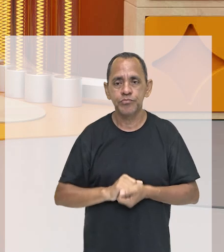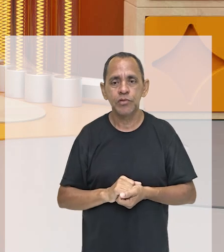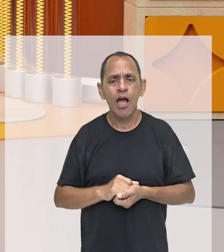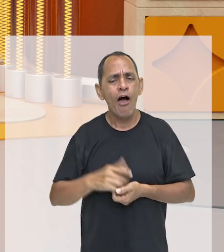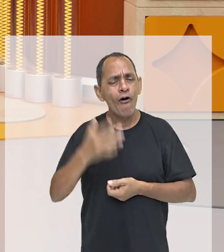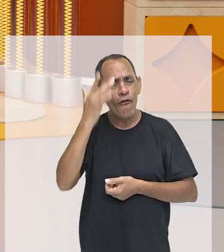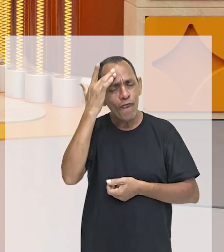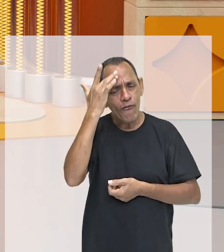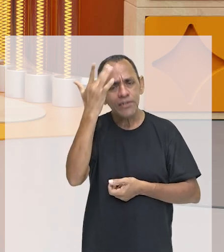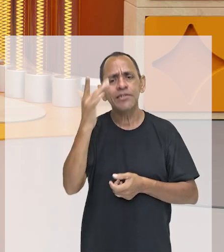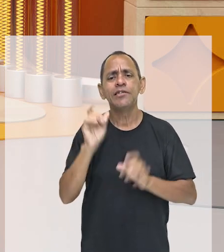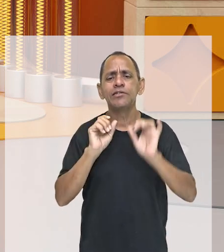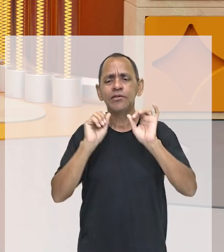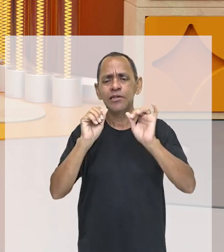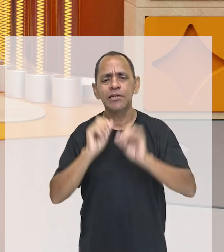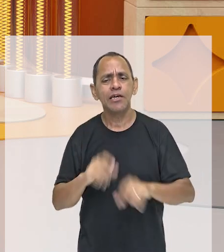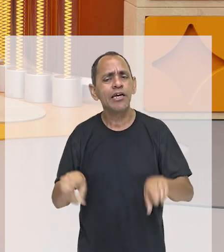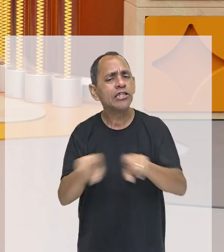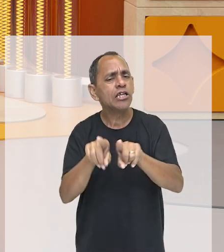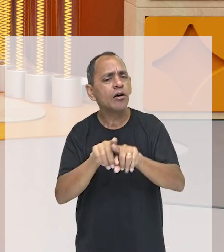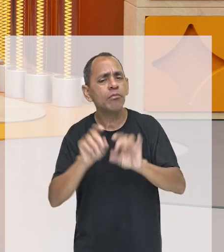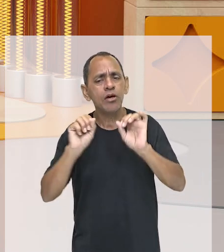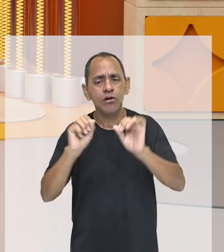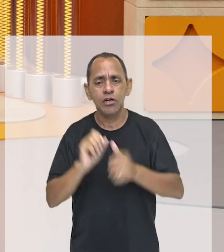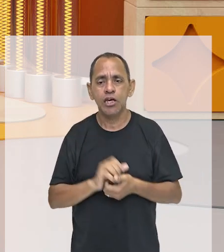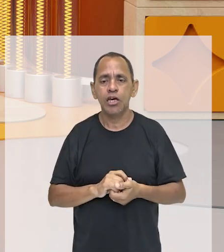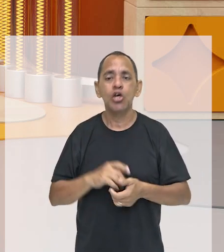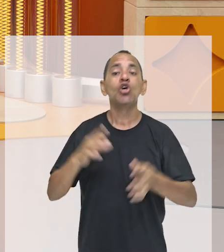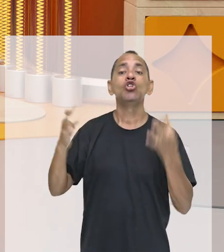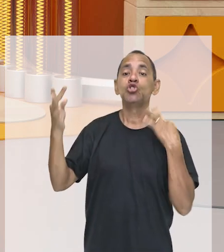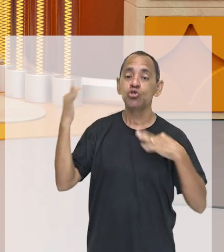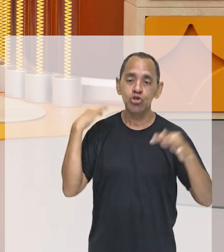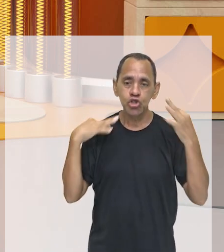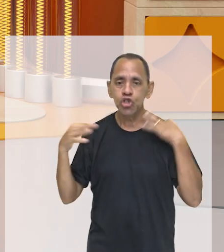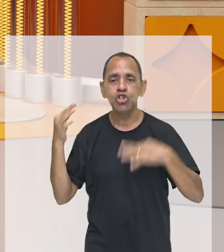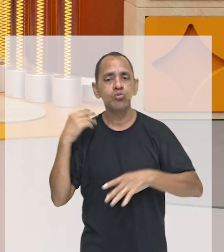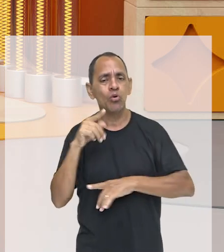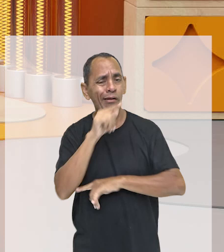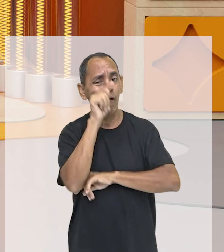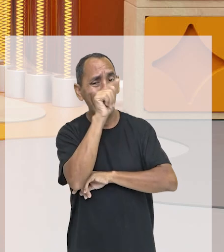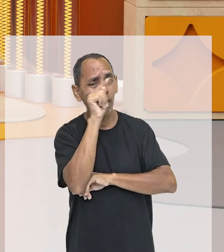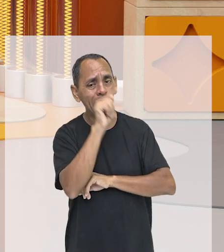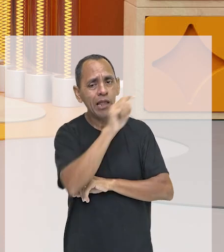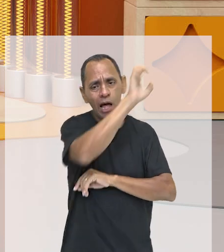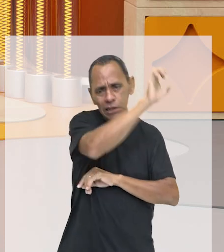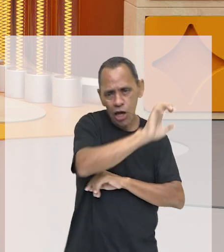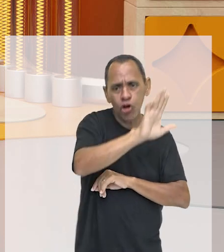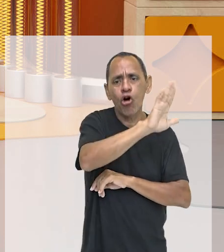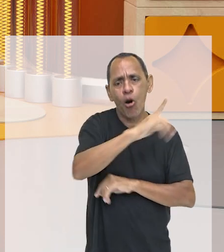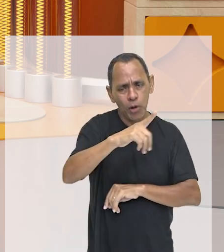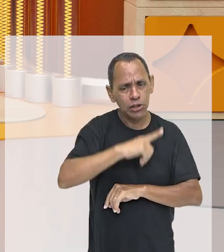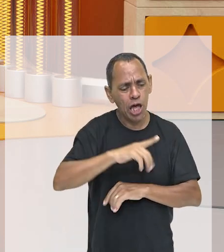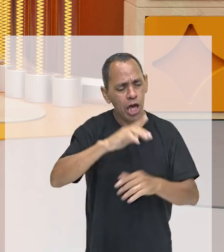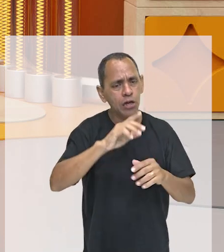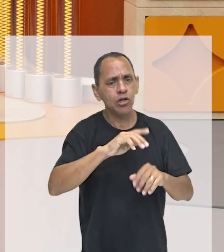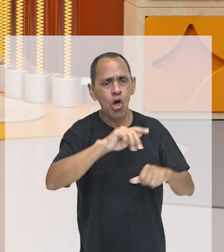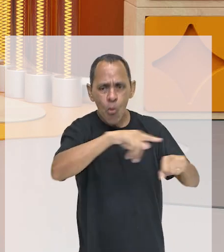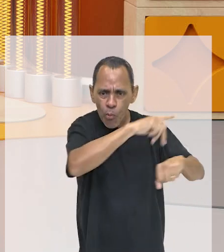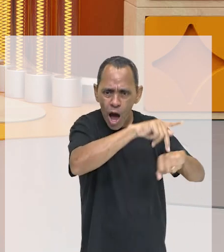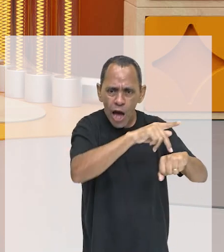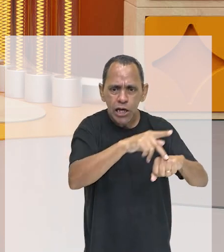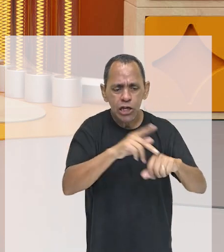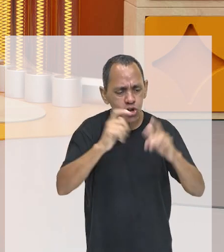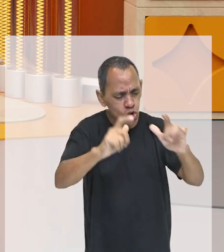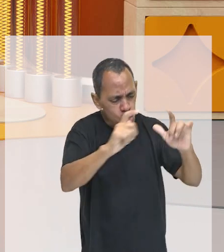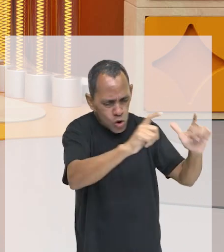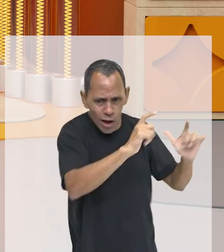né? Porque a Europa vai ter vários países que são muito conhecidos, muito visitados, a parte turística,